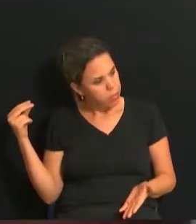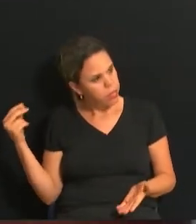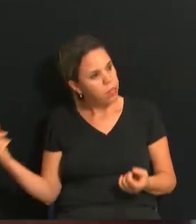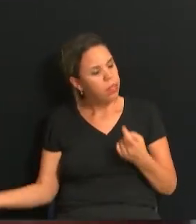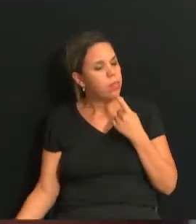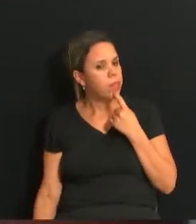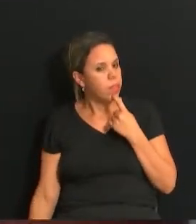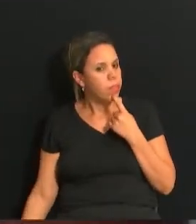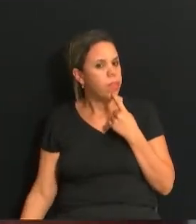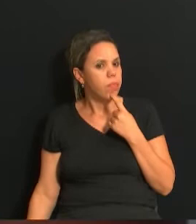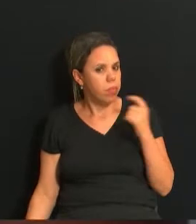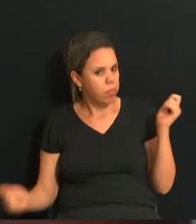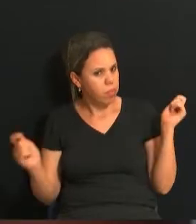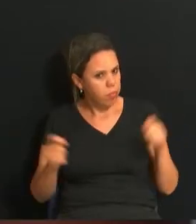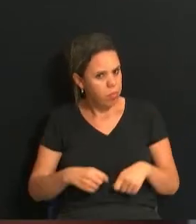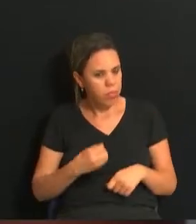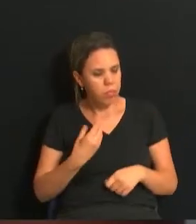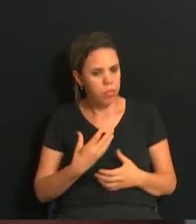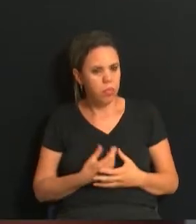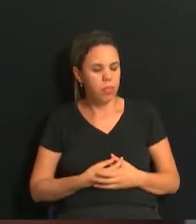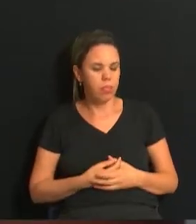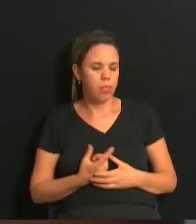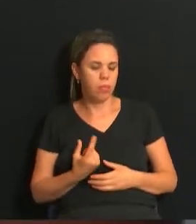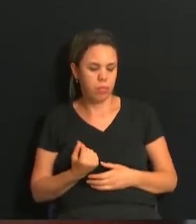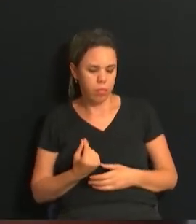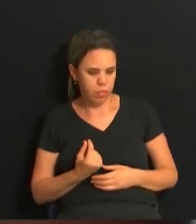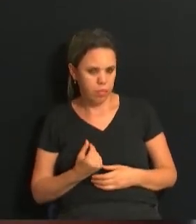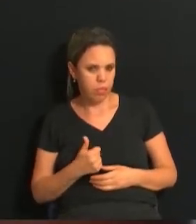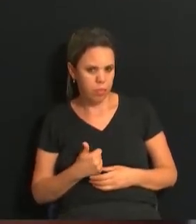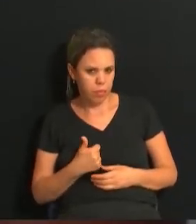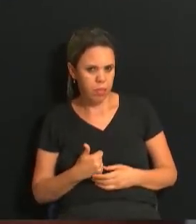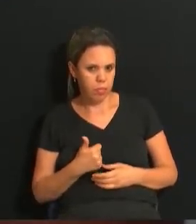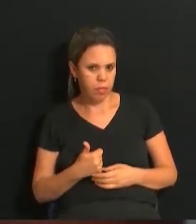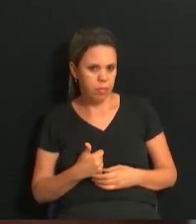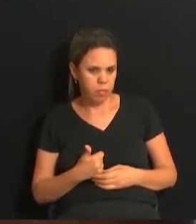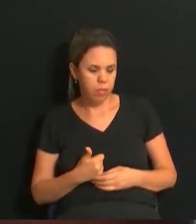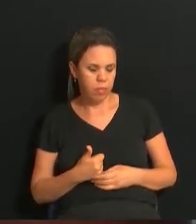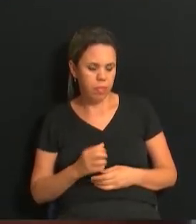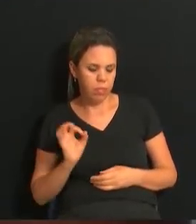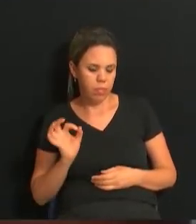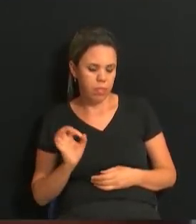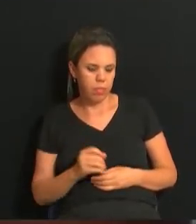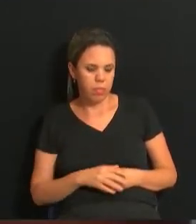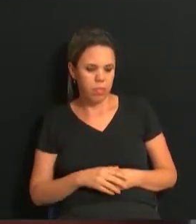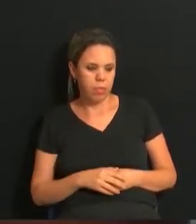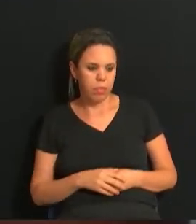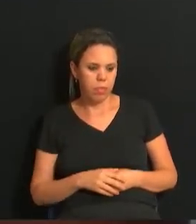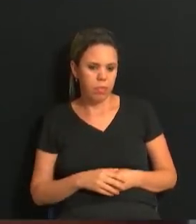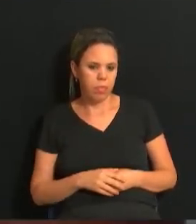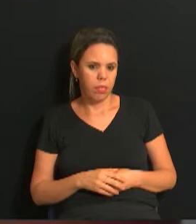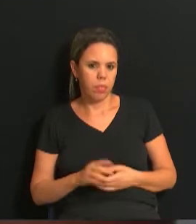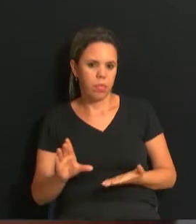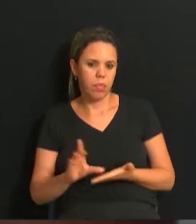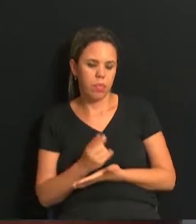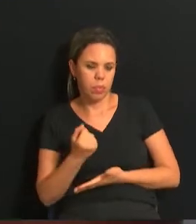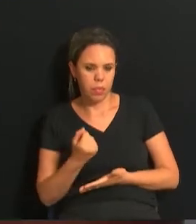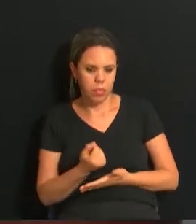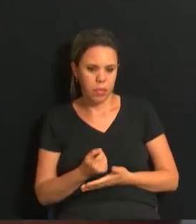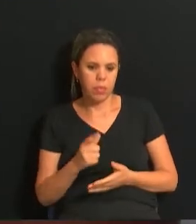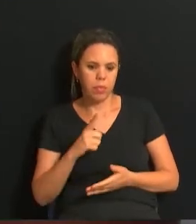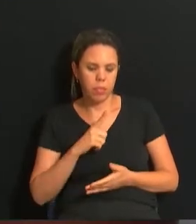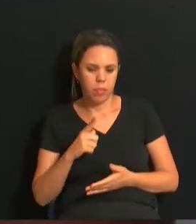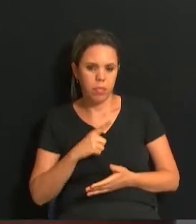está numa condição financeira confortável, um orçamento tem